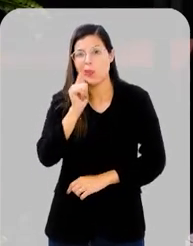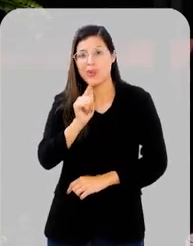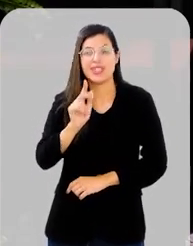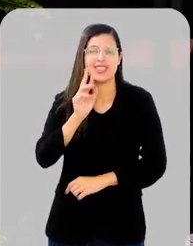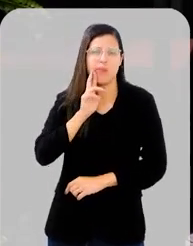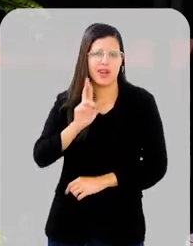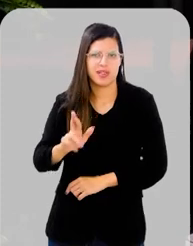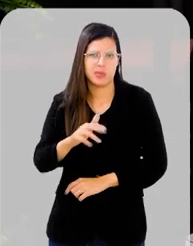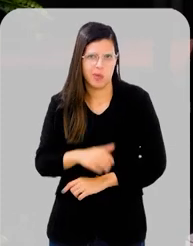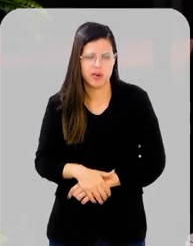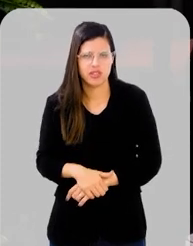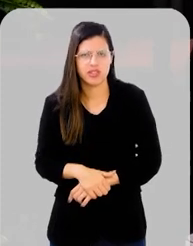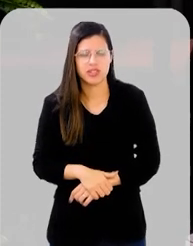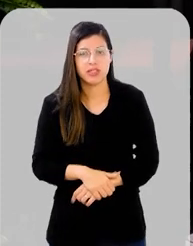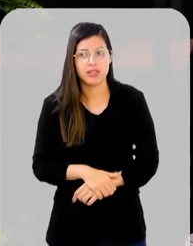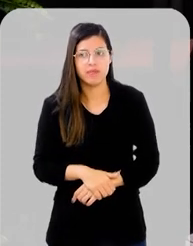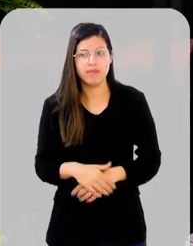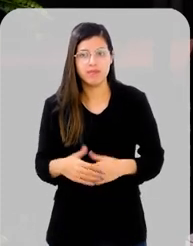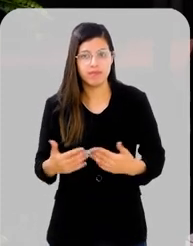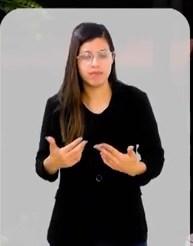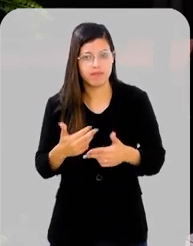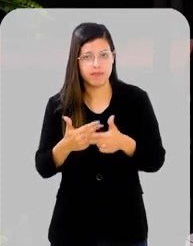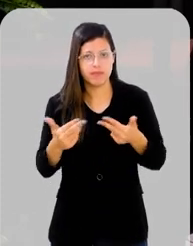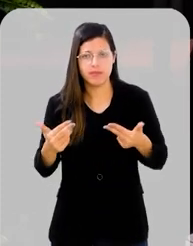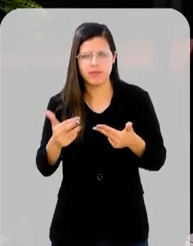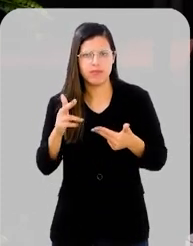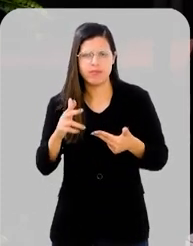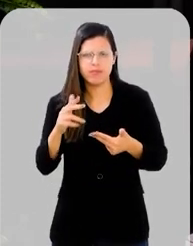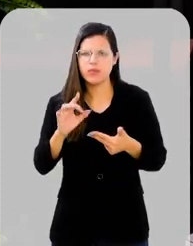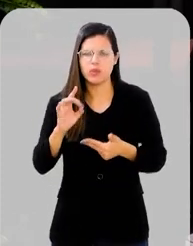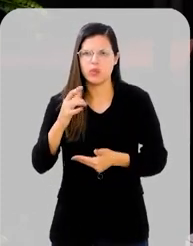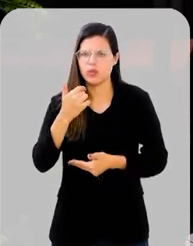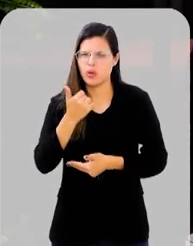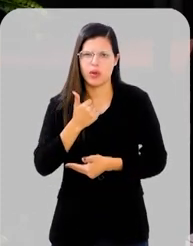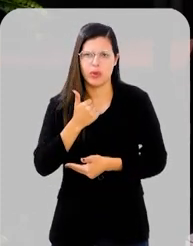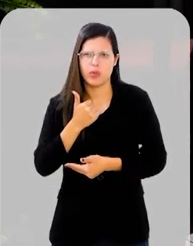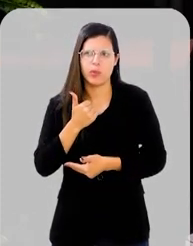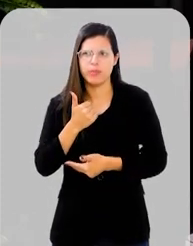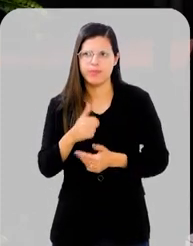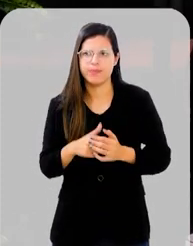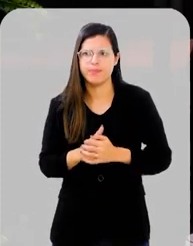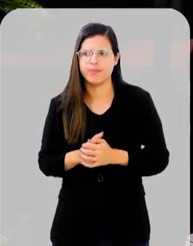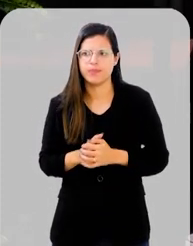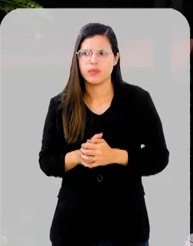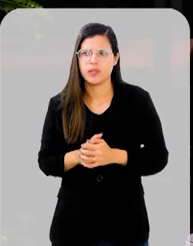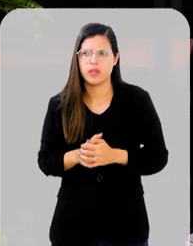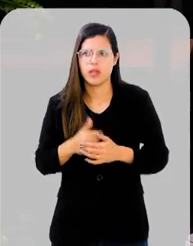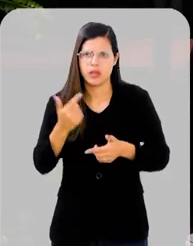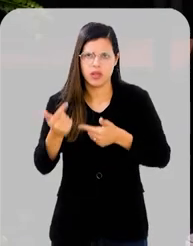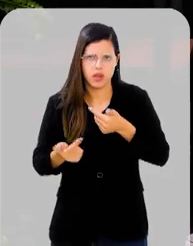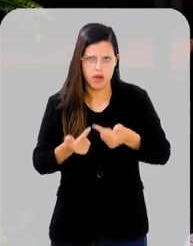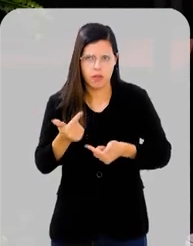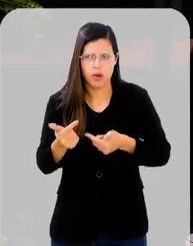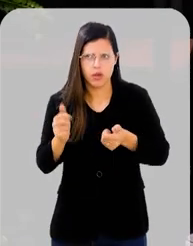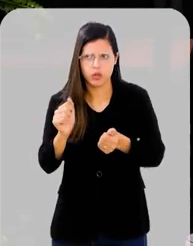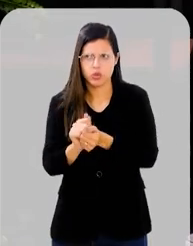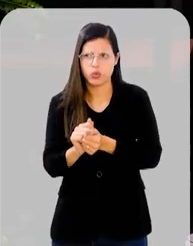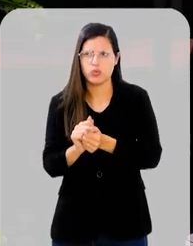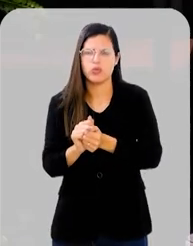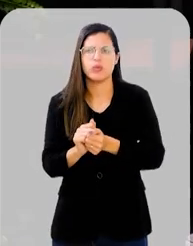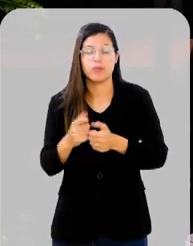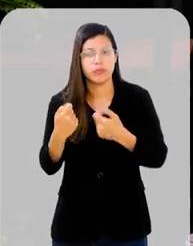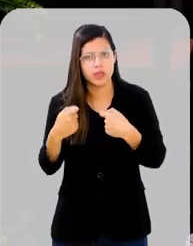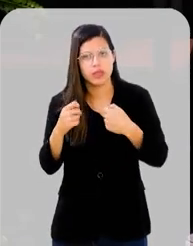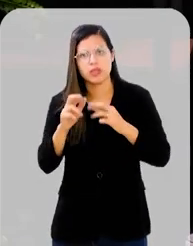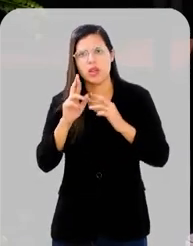resposta teve uma resposta né e e isso é uma coisa que não só eu e assim eh quem trabalha comigo tem que